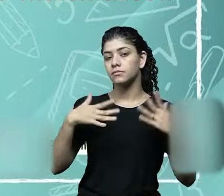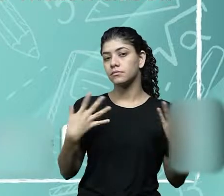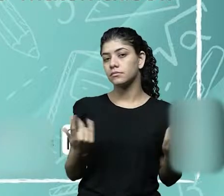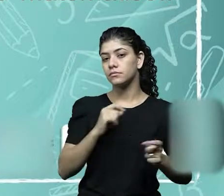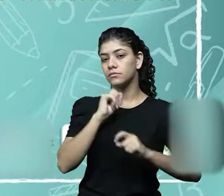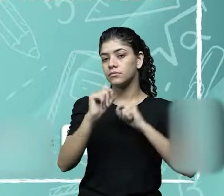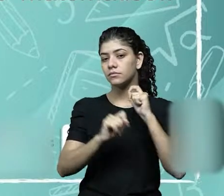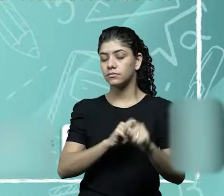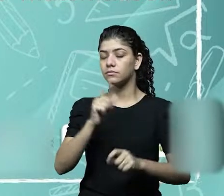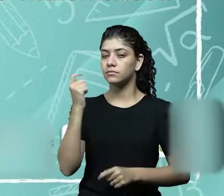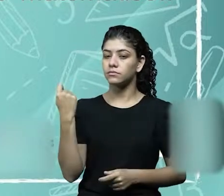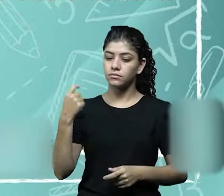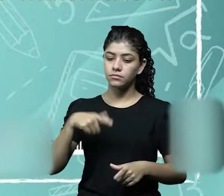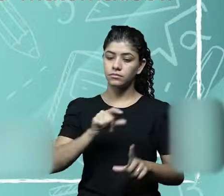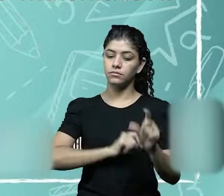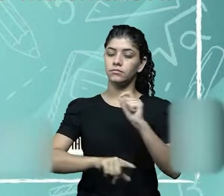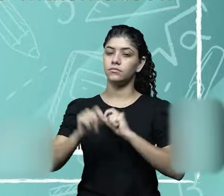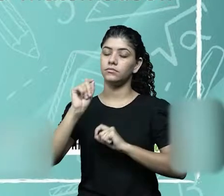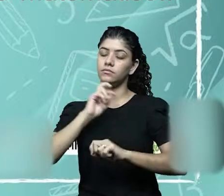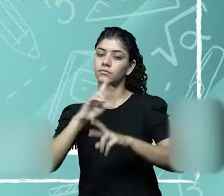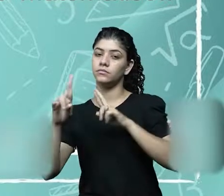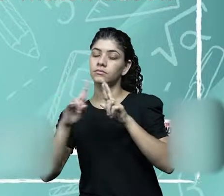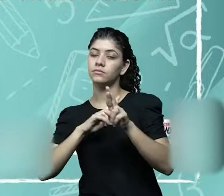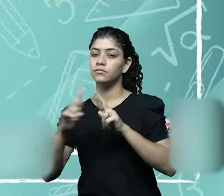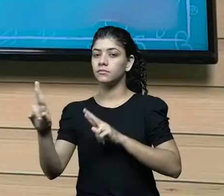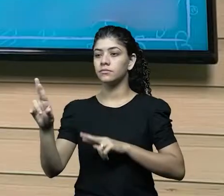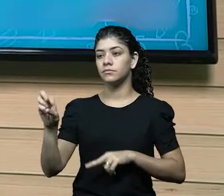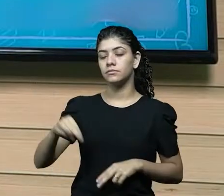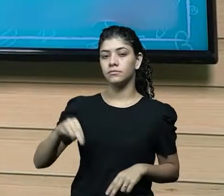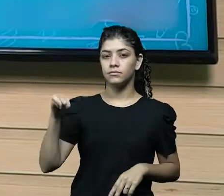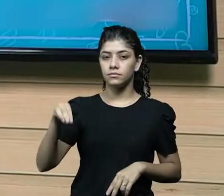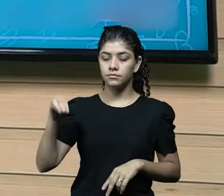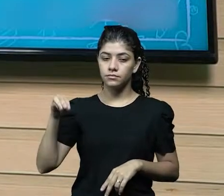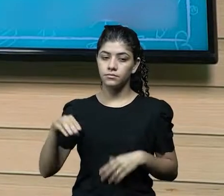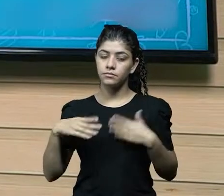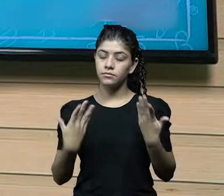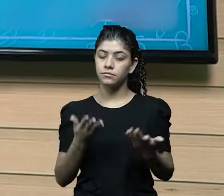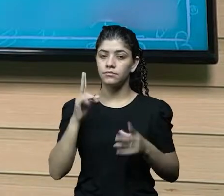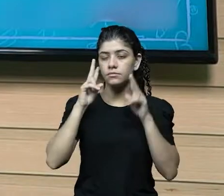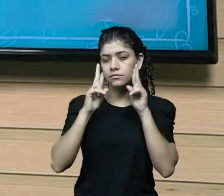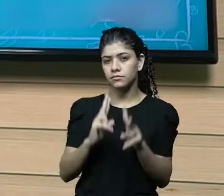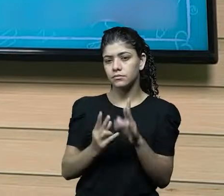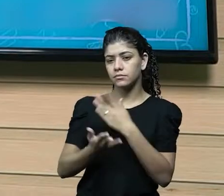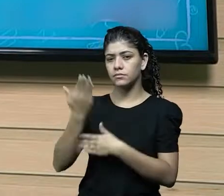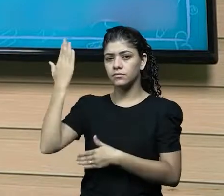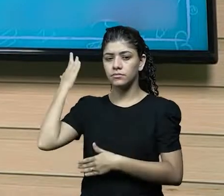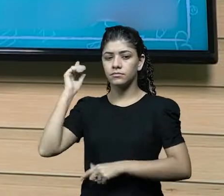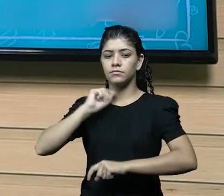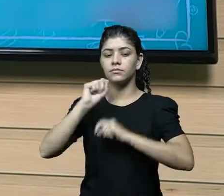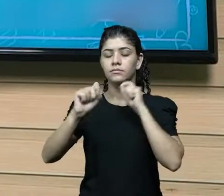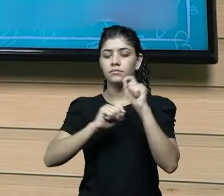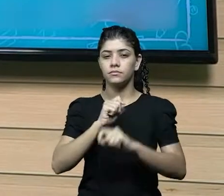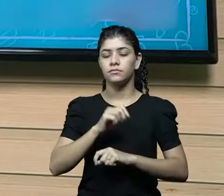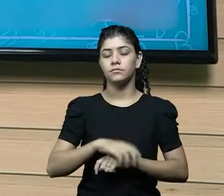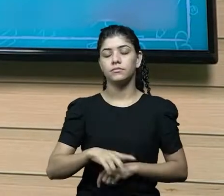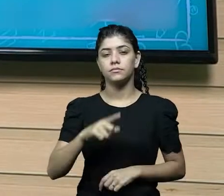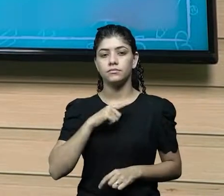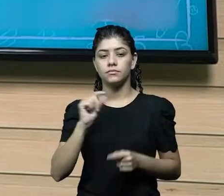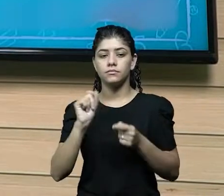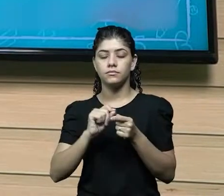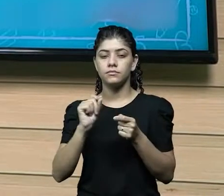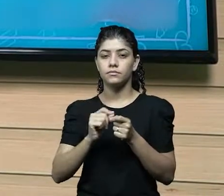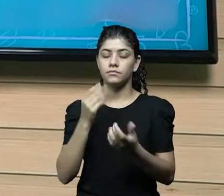valor é determinado usando uma relação matemática. Nós vimos anteriormente que a medição indireta ela fazia